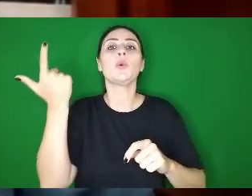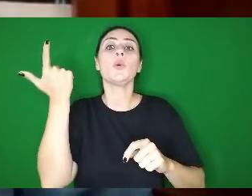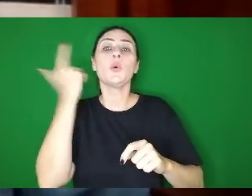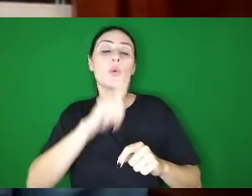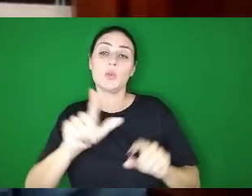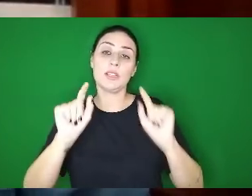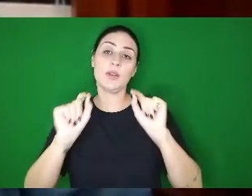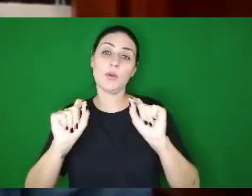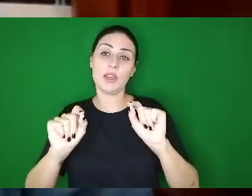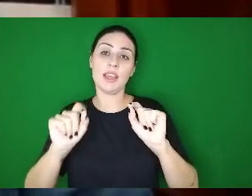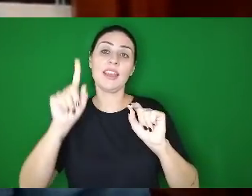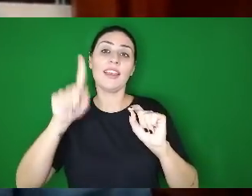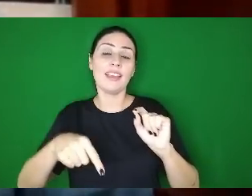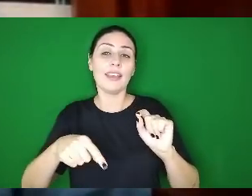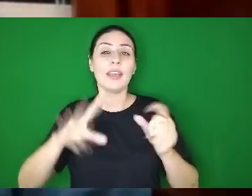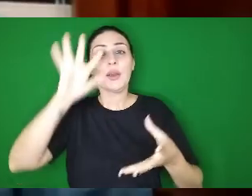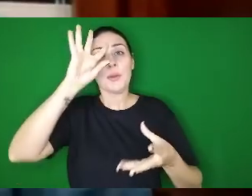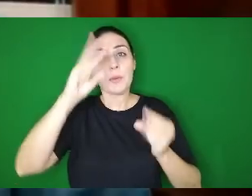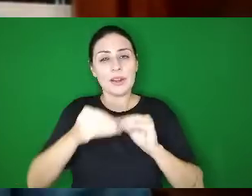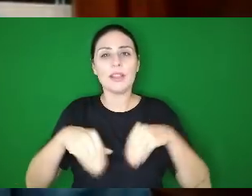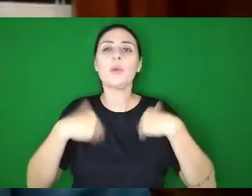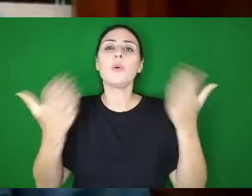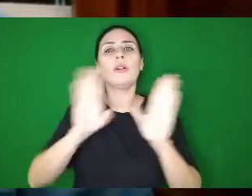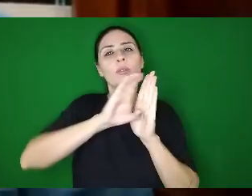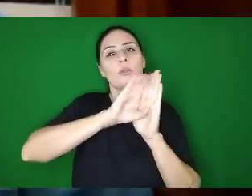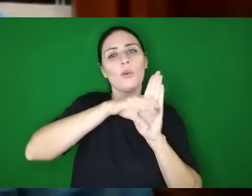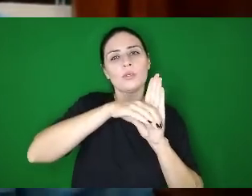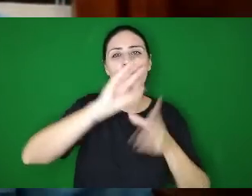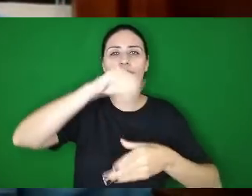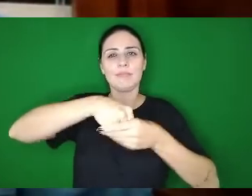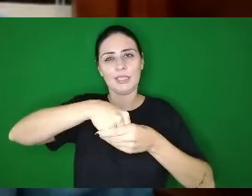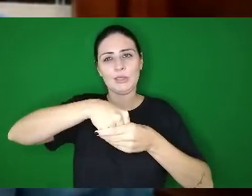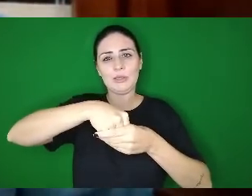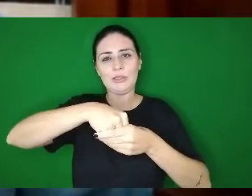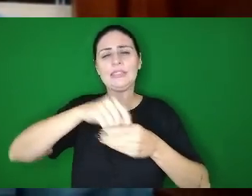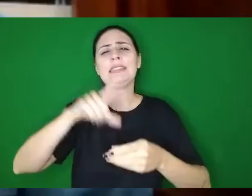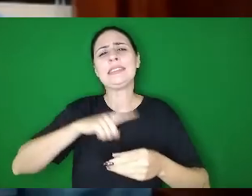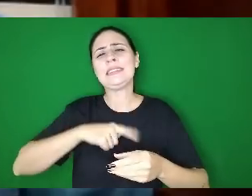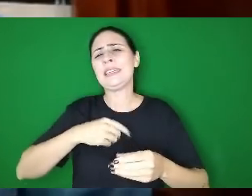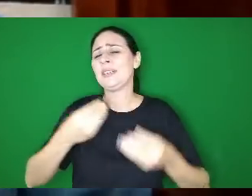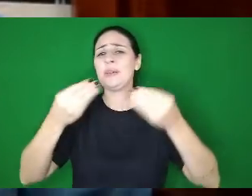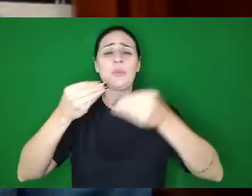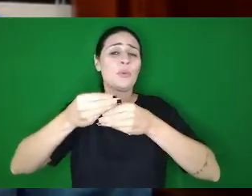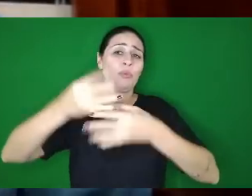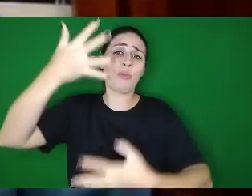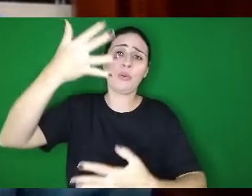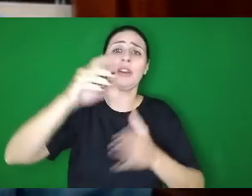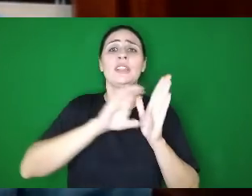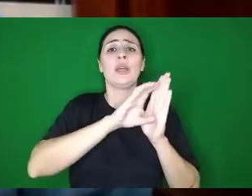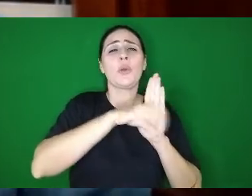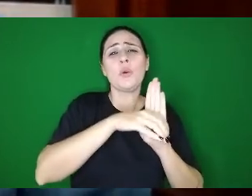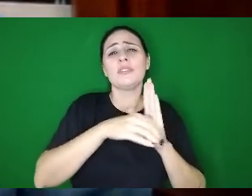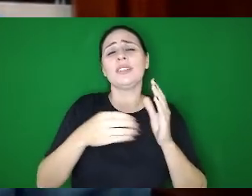visibilidade quais são os conceitos lá dentro, porque é muita coisa e muitas vezes os conceitos se